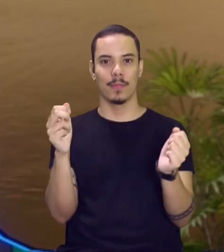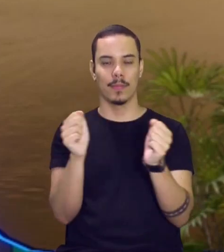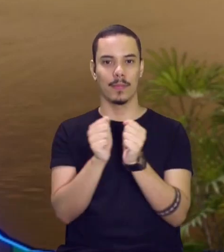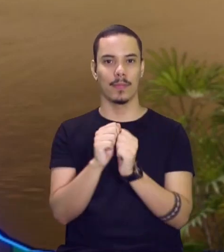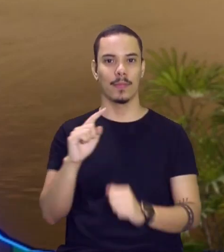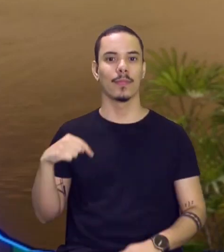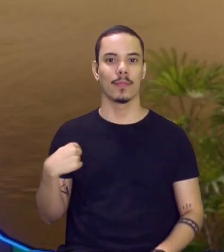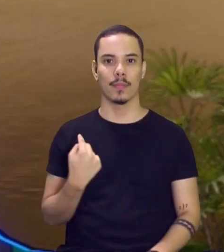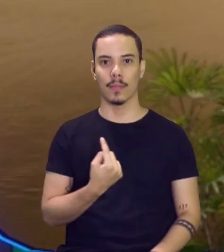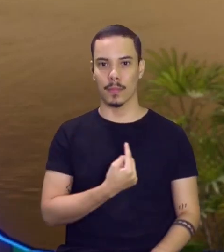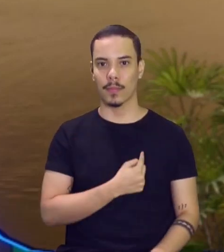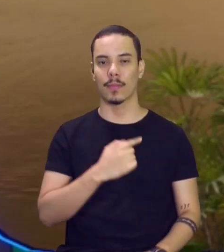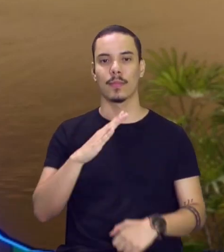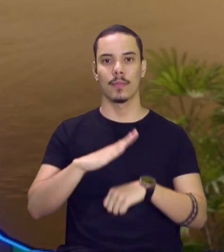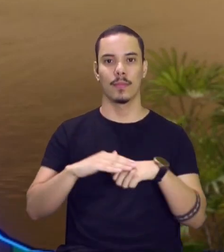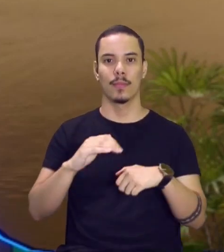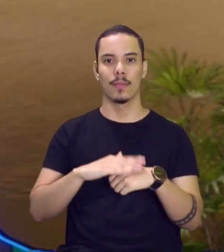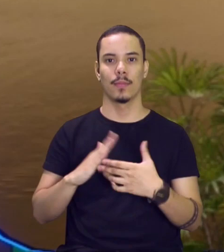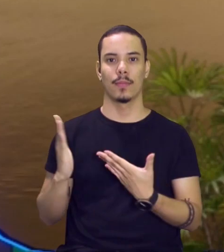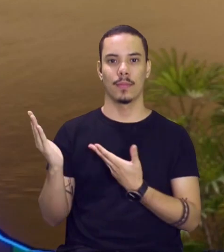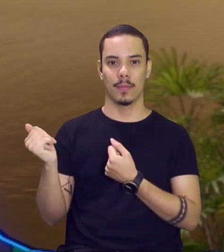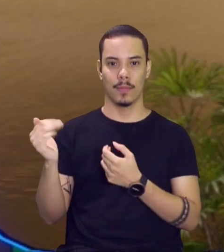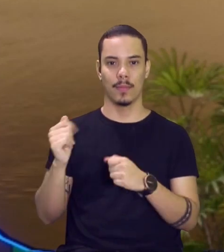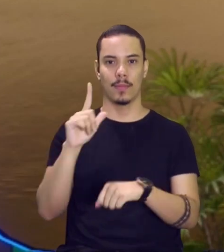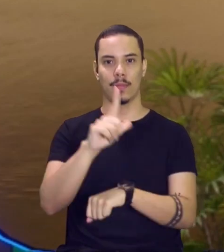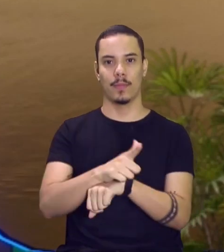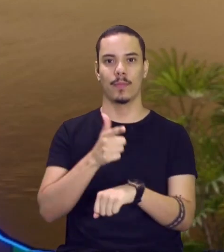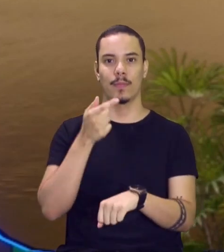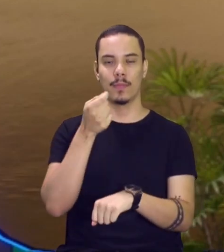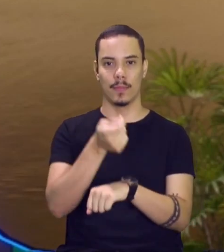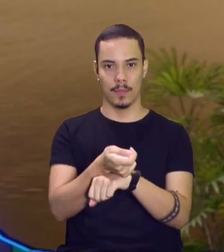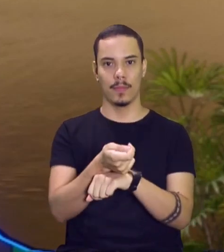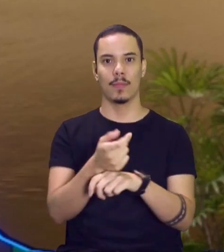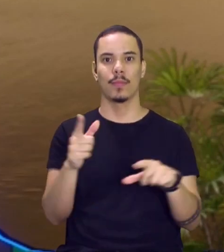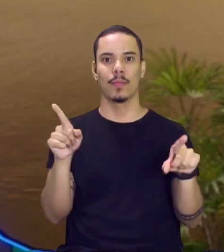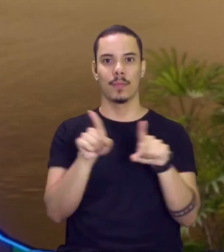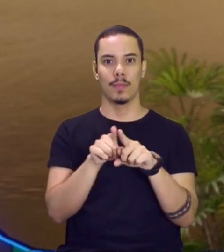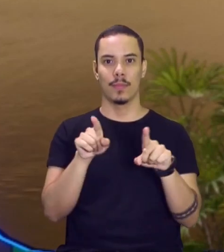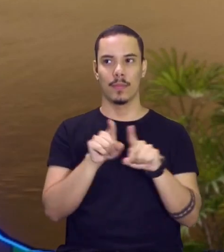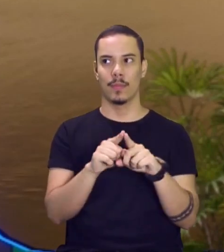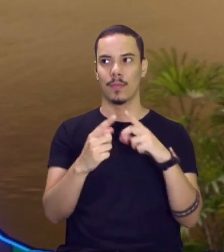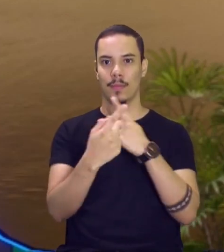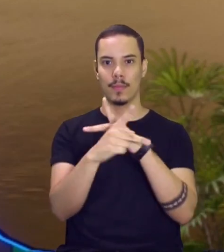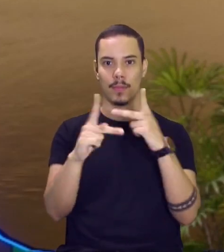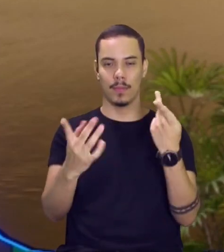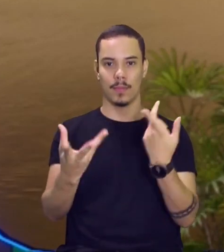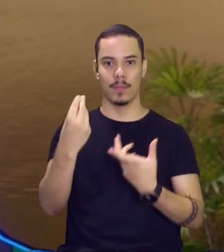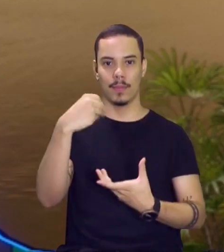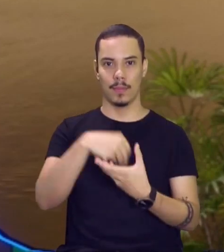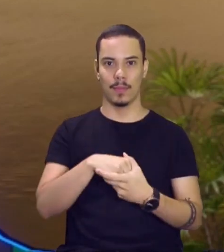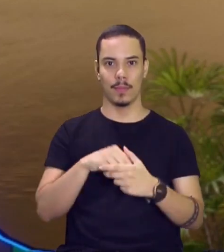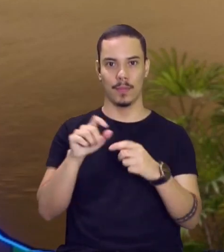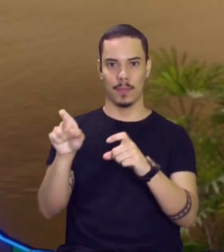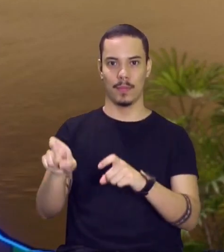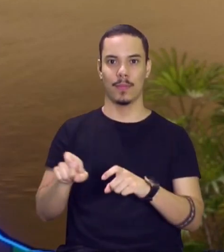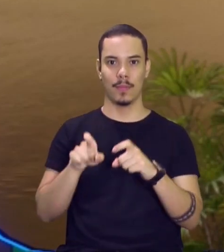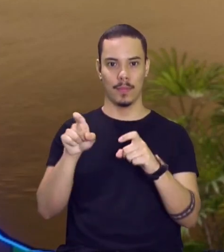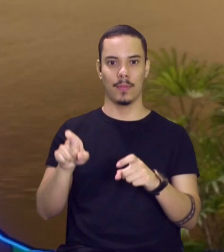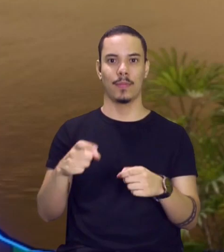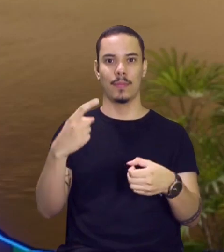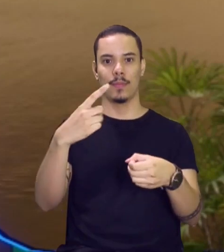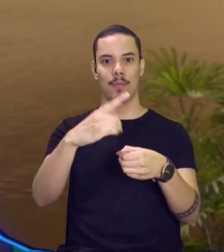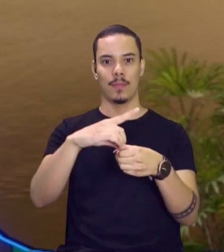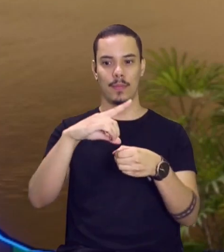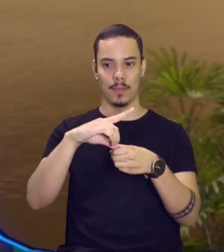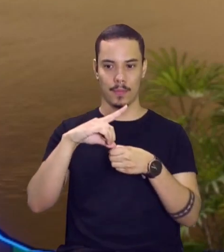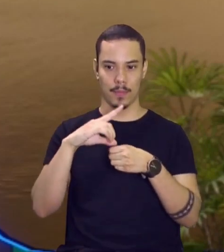meus queridos jovens alunos quilombolas. E vocês que estão aí na área rural, nos distritos,